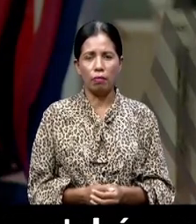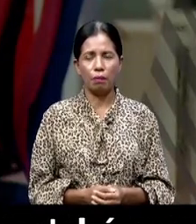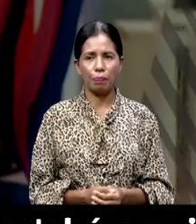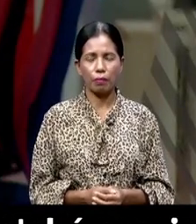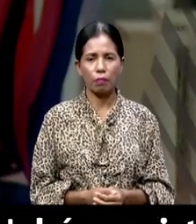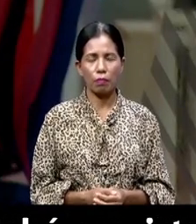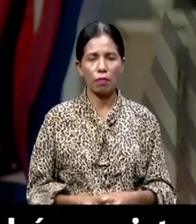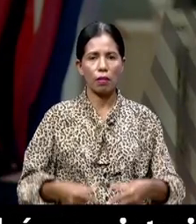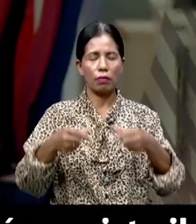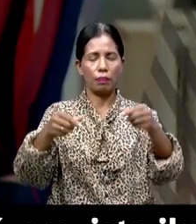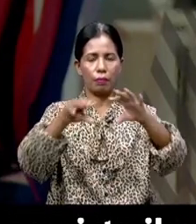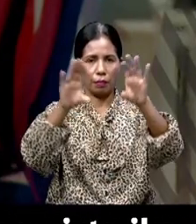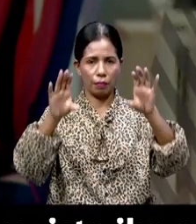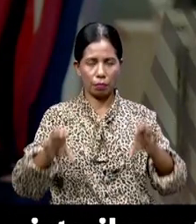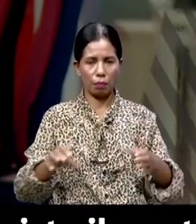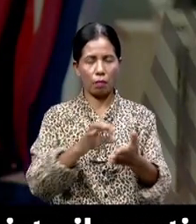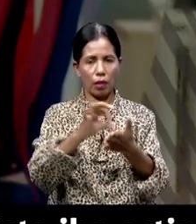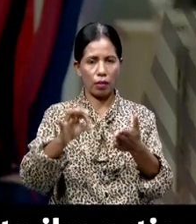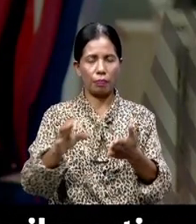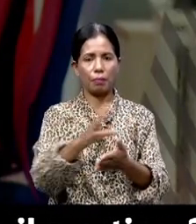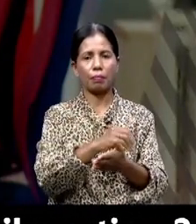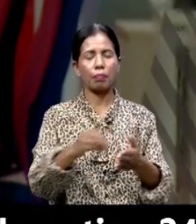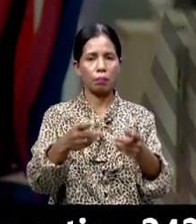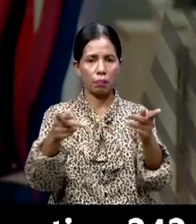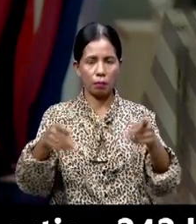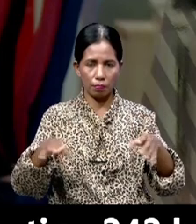INDIMA atribui certificado para Centro de Formação Profissional.